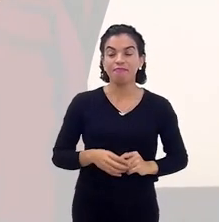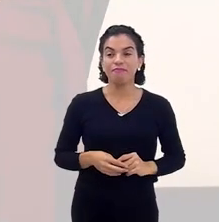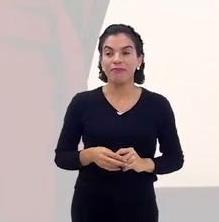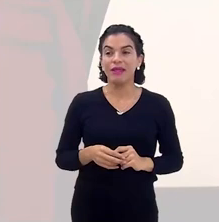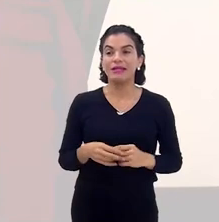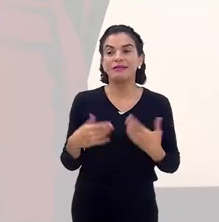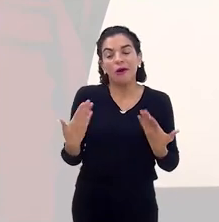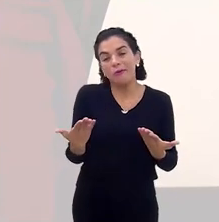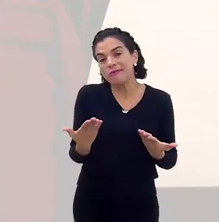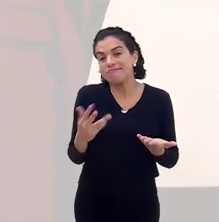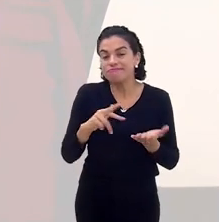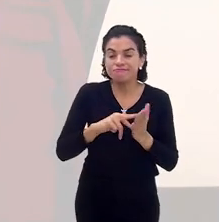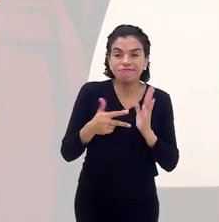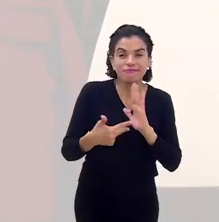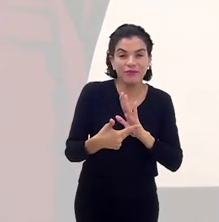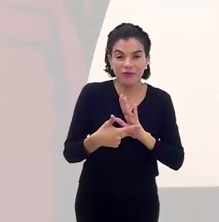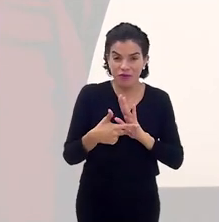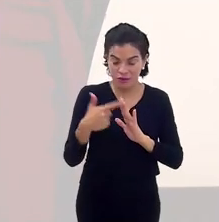isso, você...